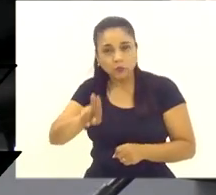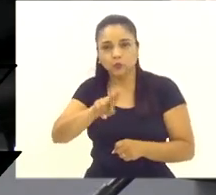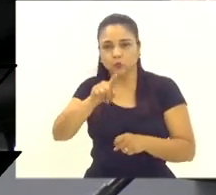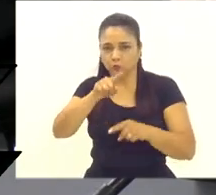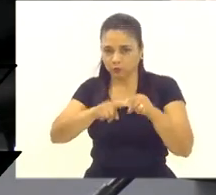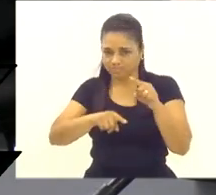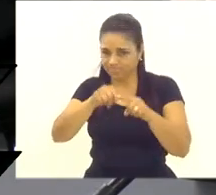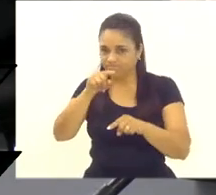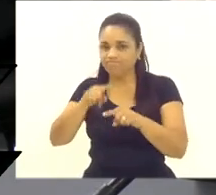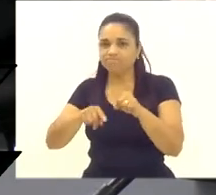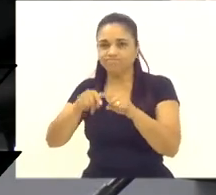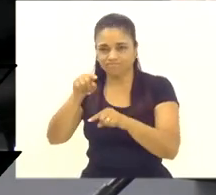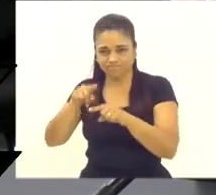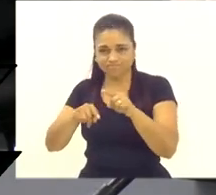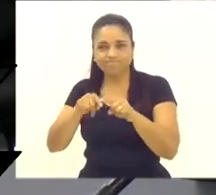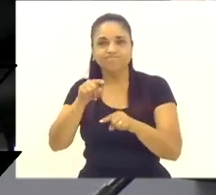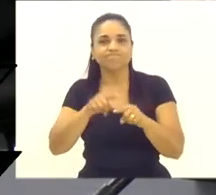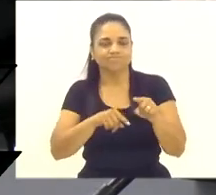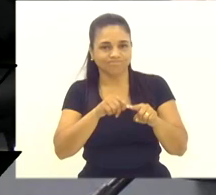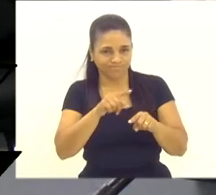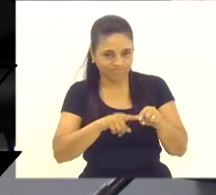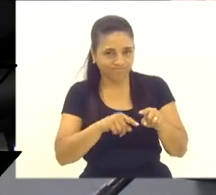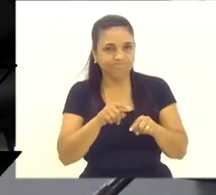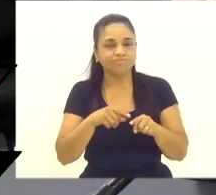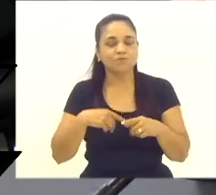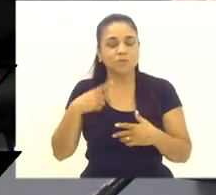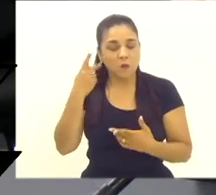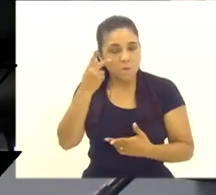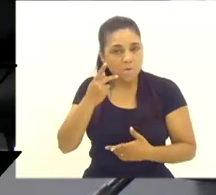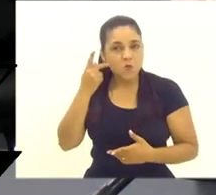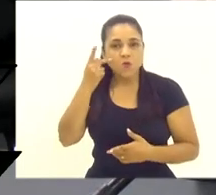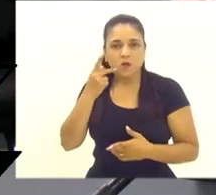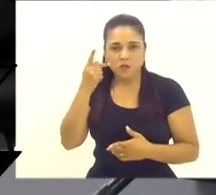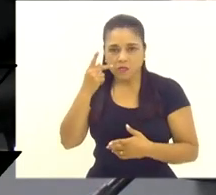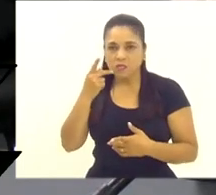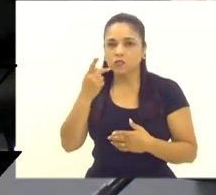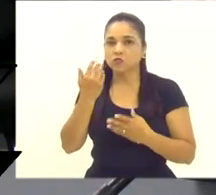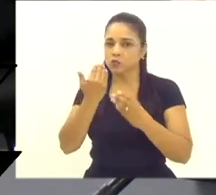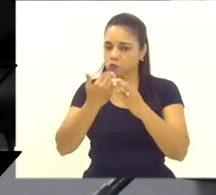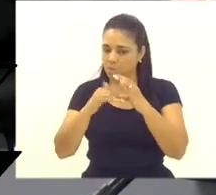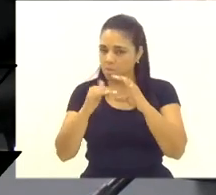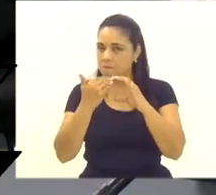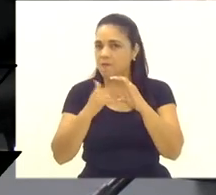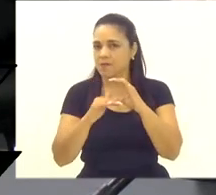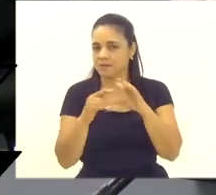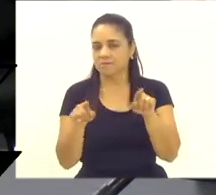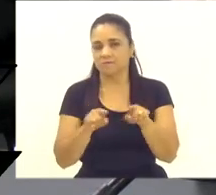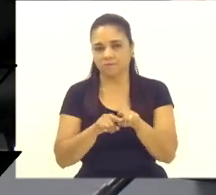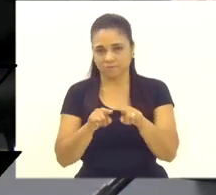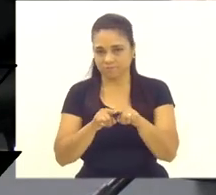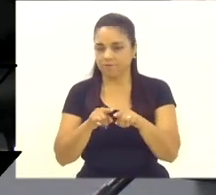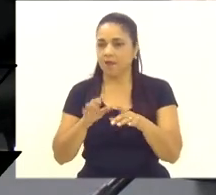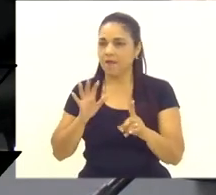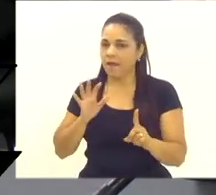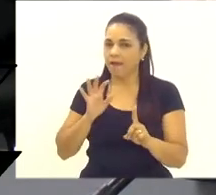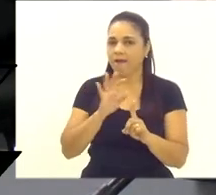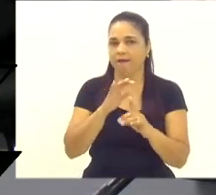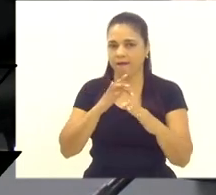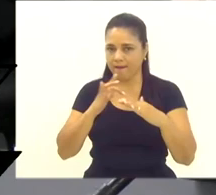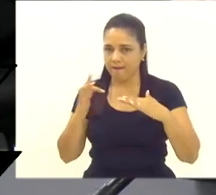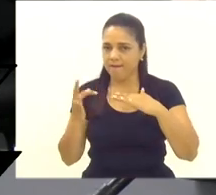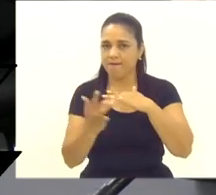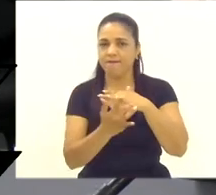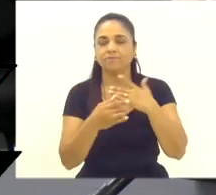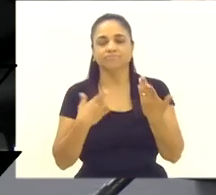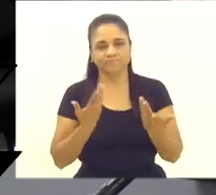dispara em massa o início do uso mais político de mensageria privada né então eu acho que